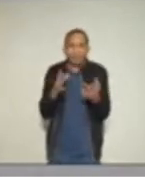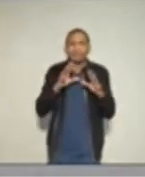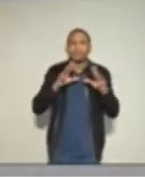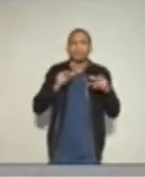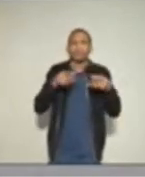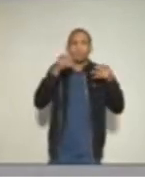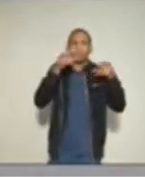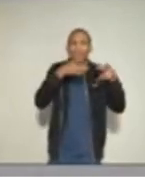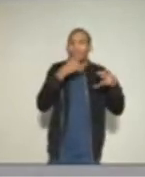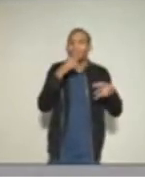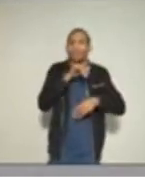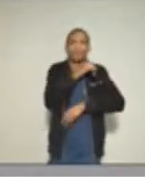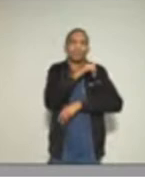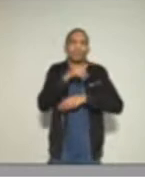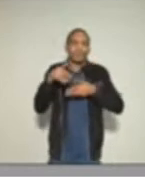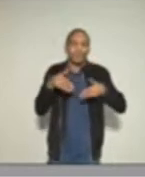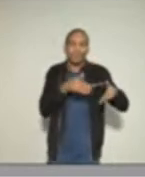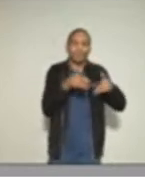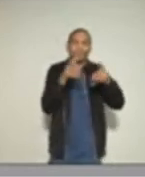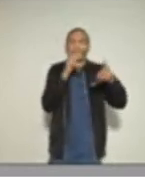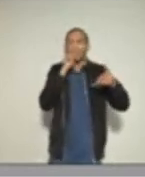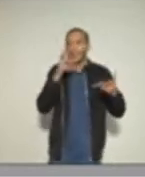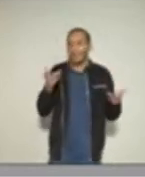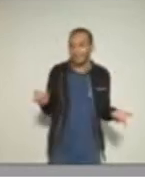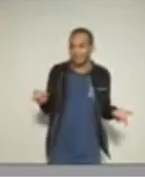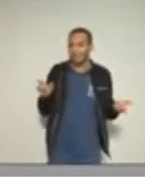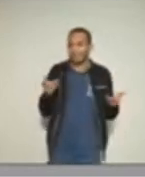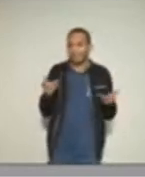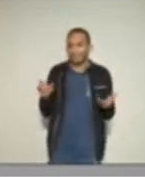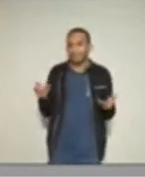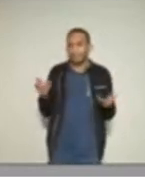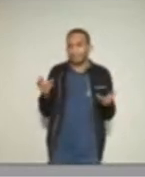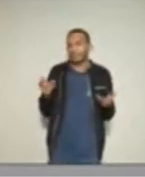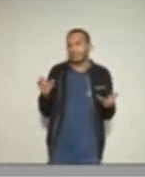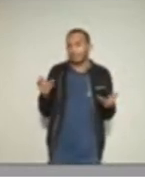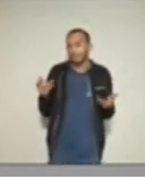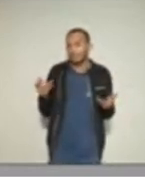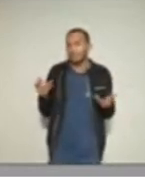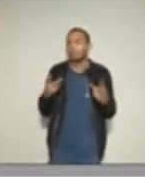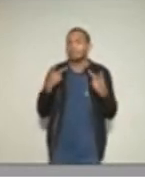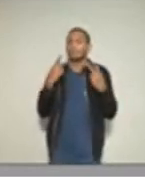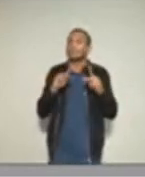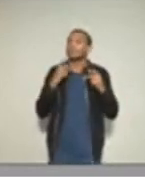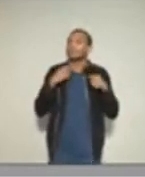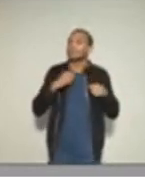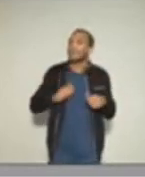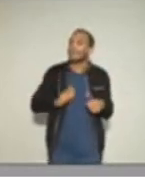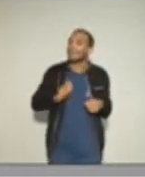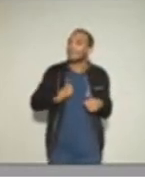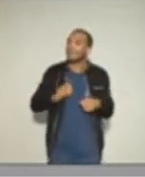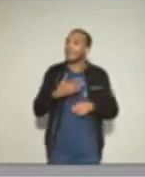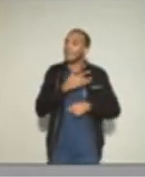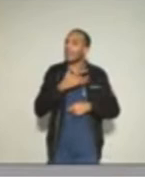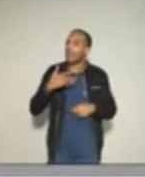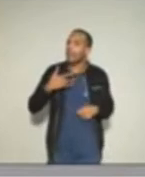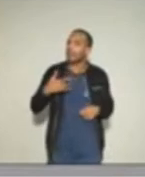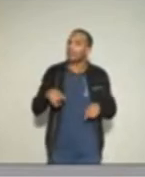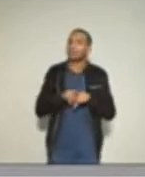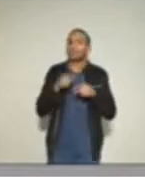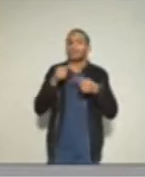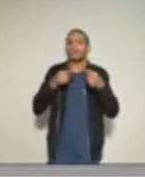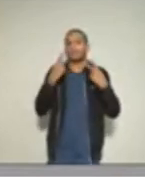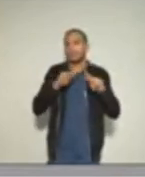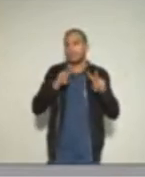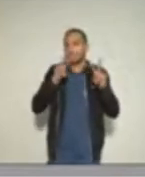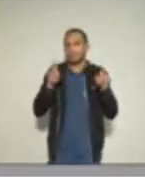nossos córregos, nas nossas represas. Então, é uma questão de sobrevivência saudável a discussão desse